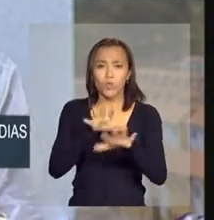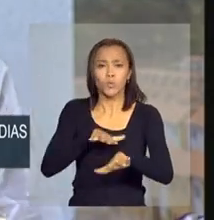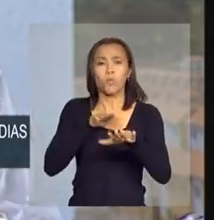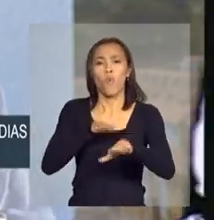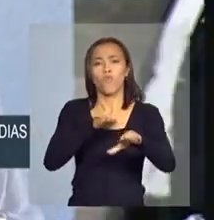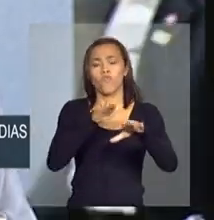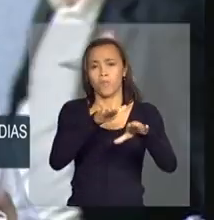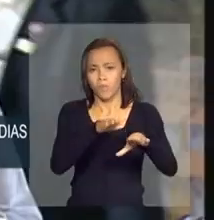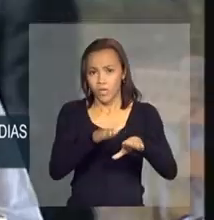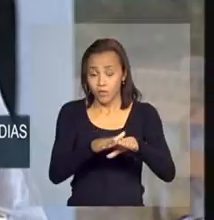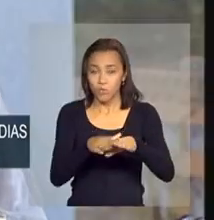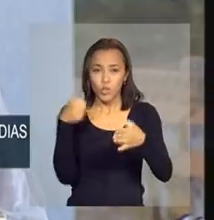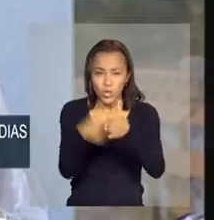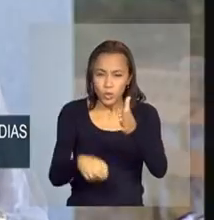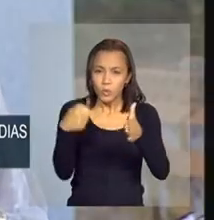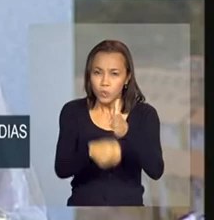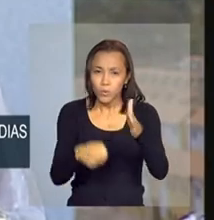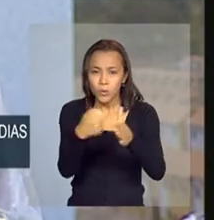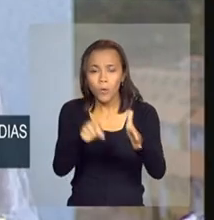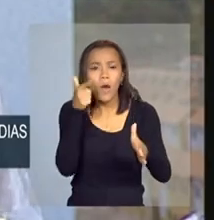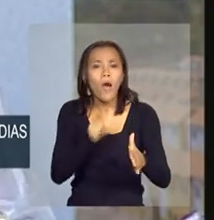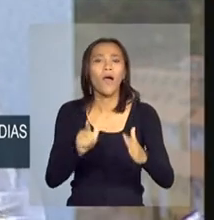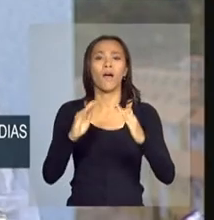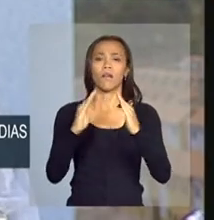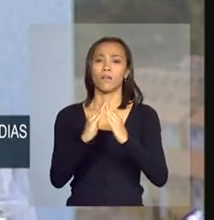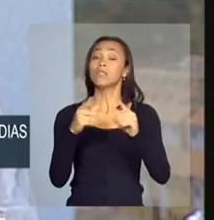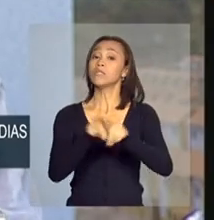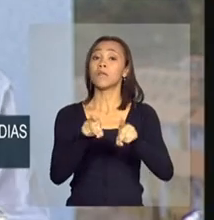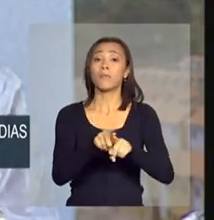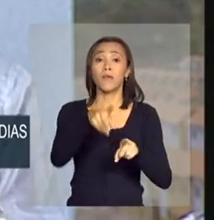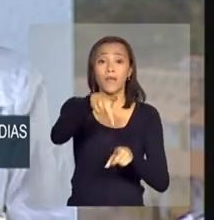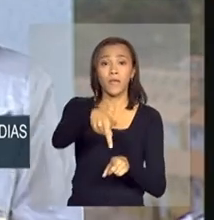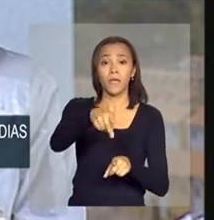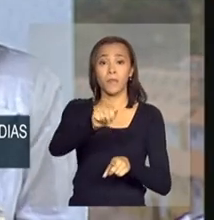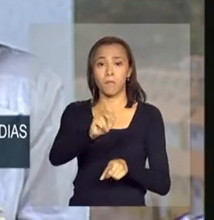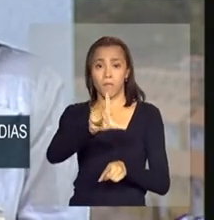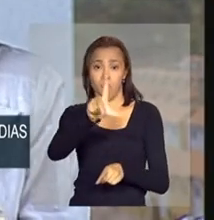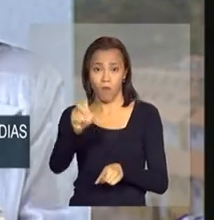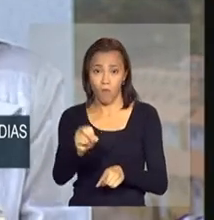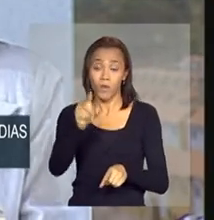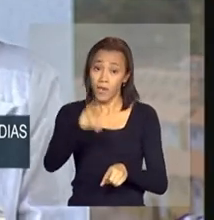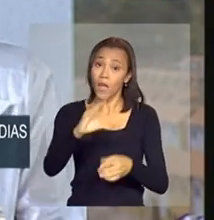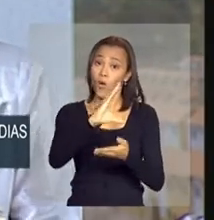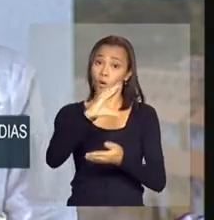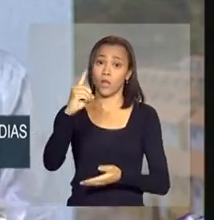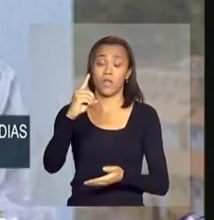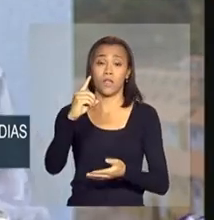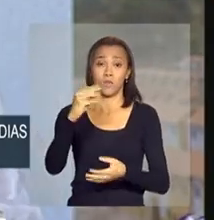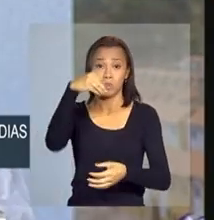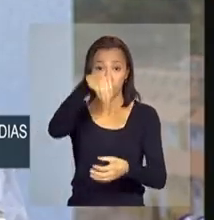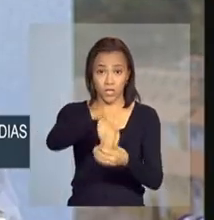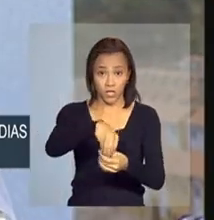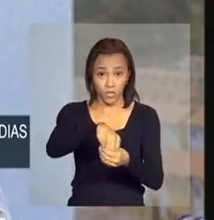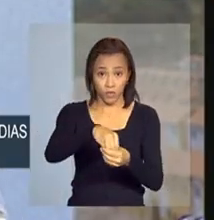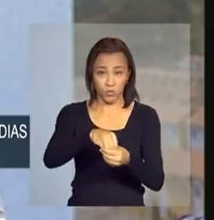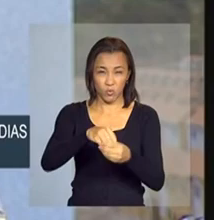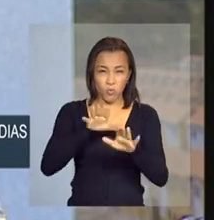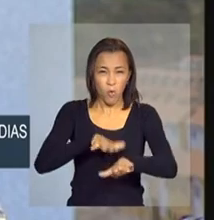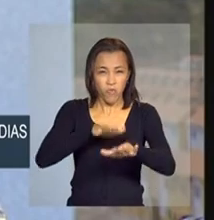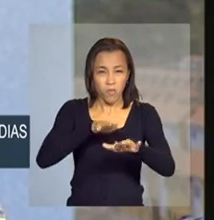Nacional de luta pela moradia e o Paulo Coelho coordenador da central de movimentos